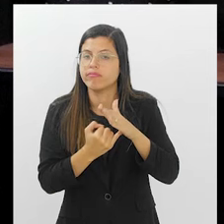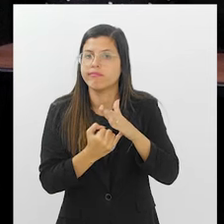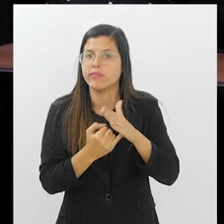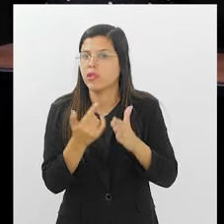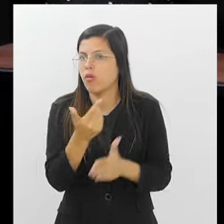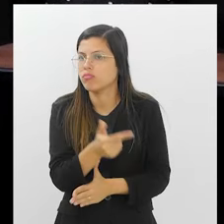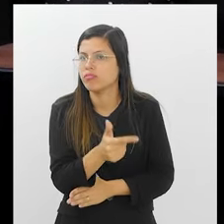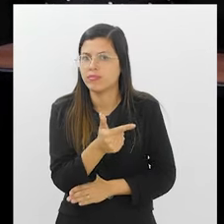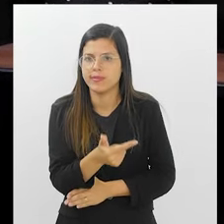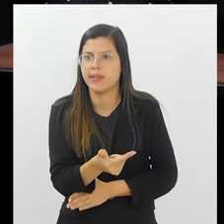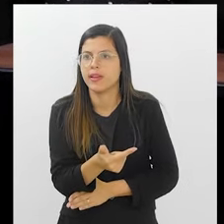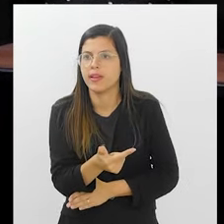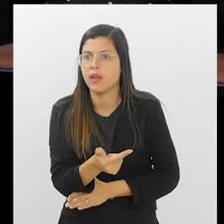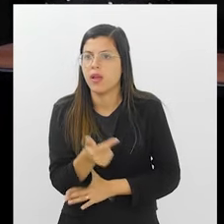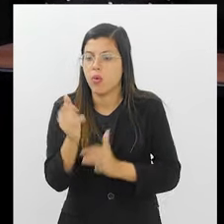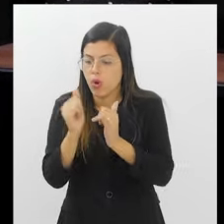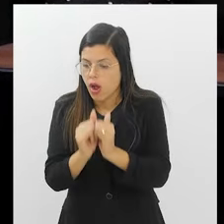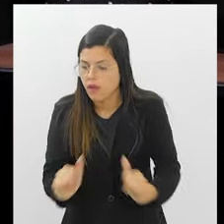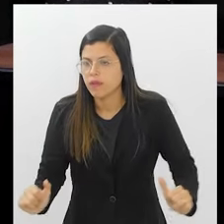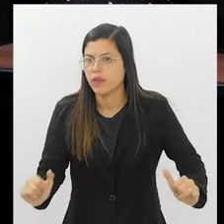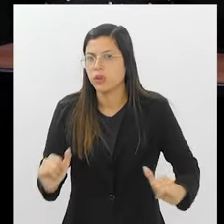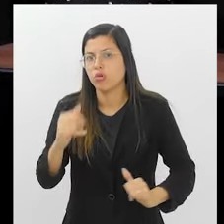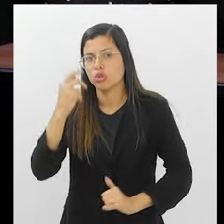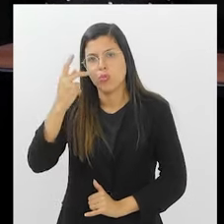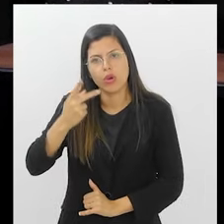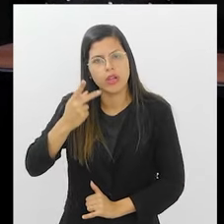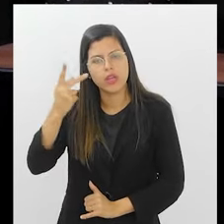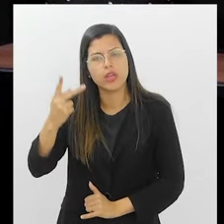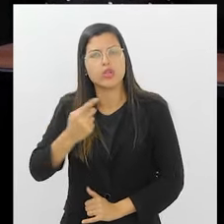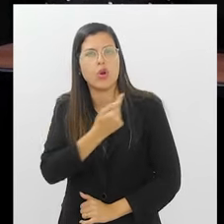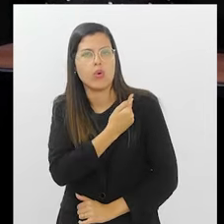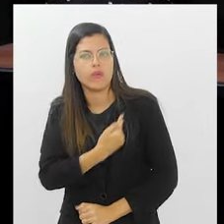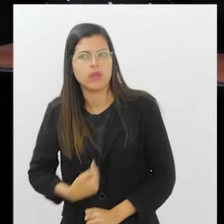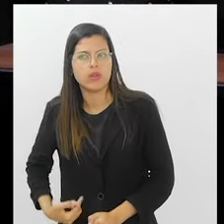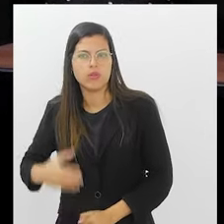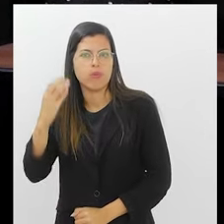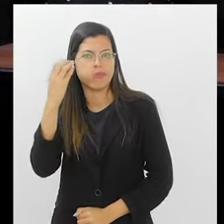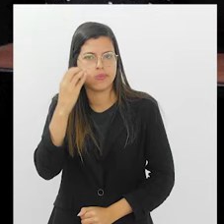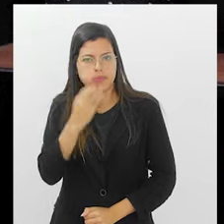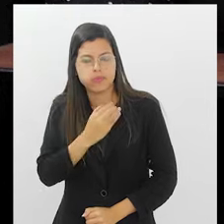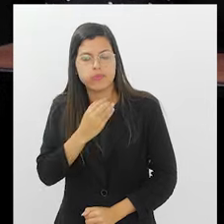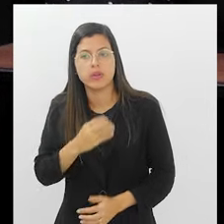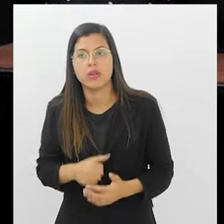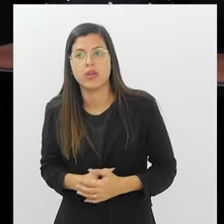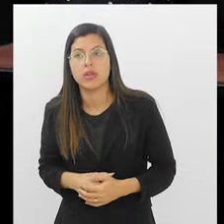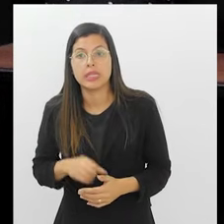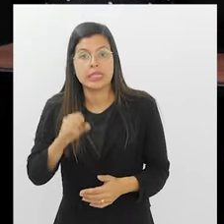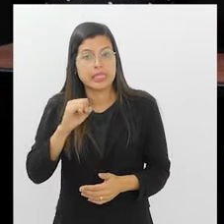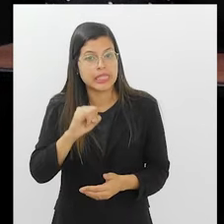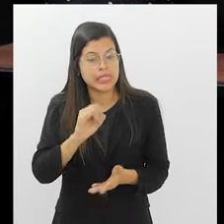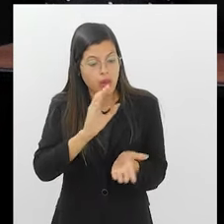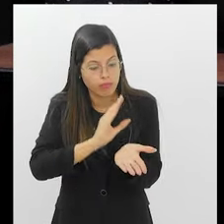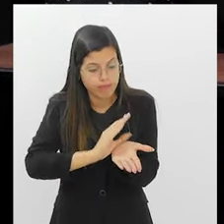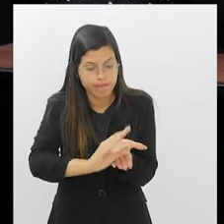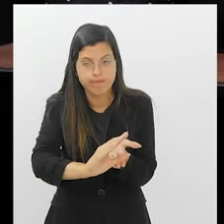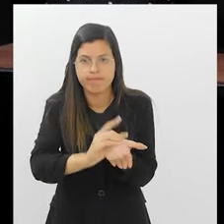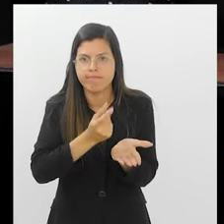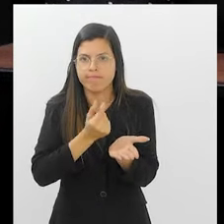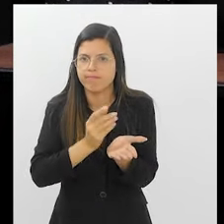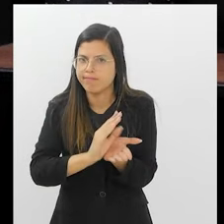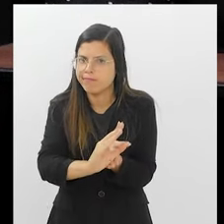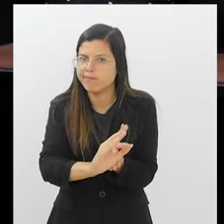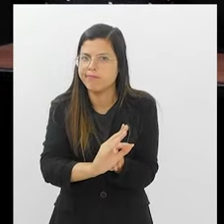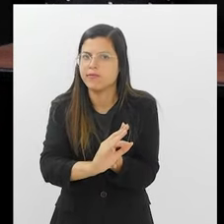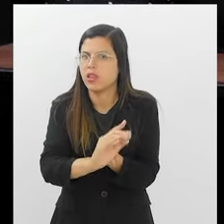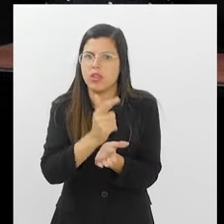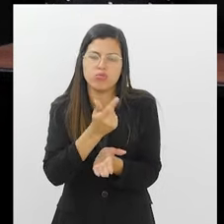mantido, e aí o meu recado aqui aos parlamentares, ao governador Cláudio Castro, se o aporte de verba para essa